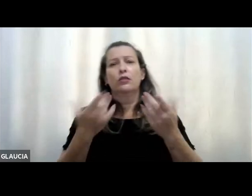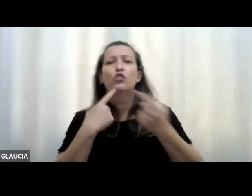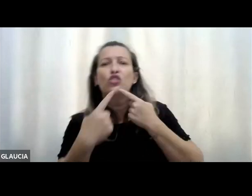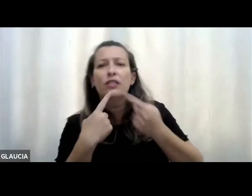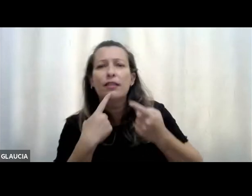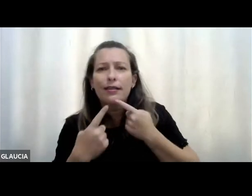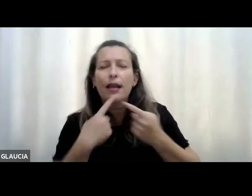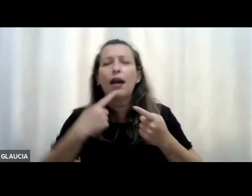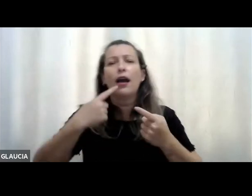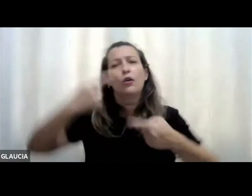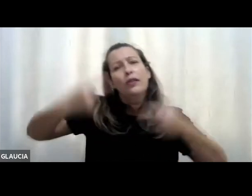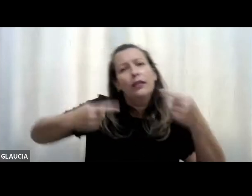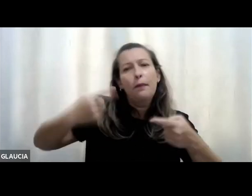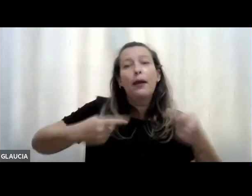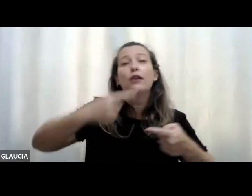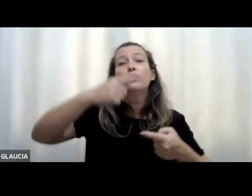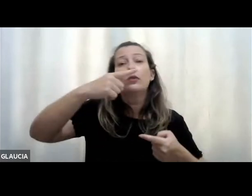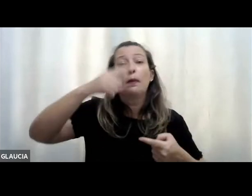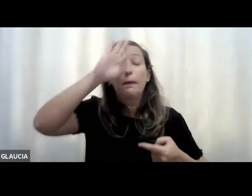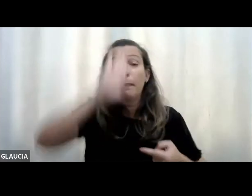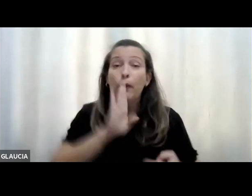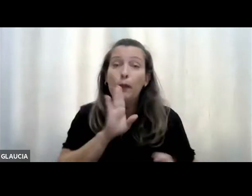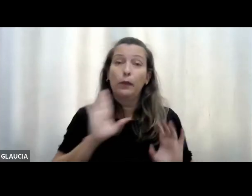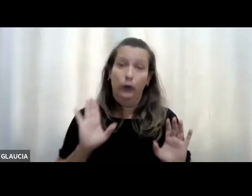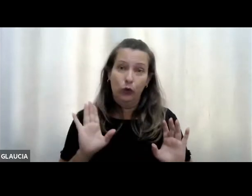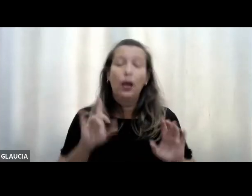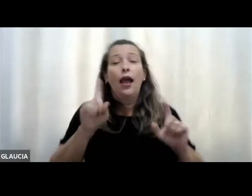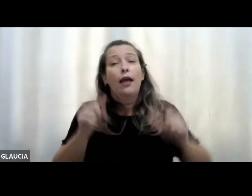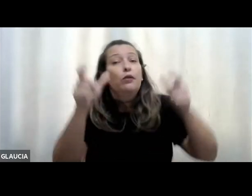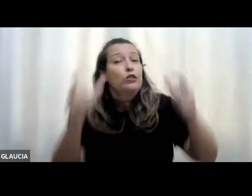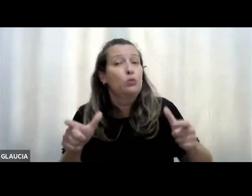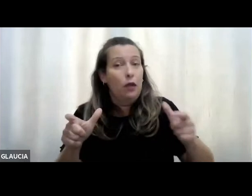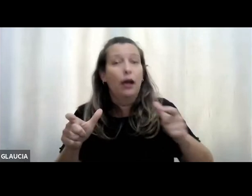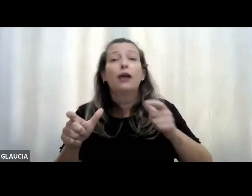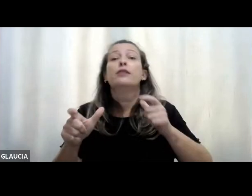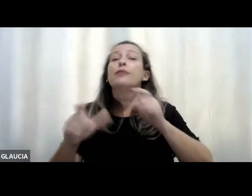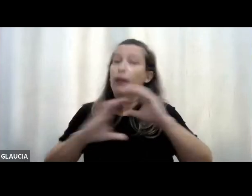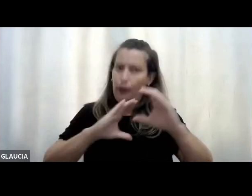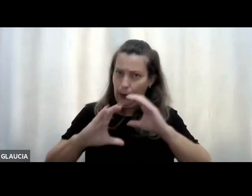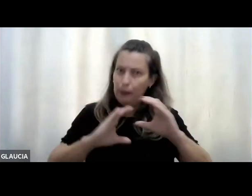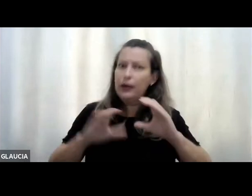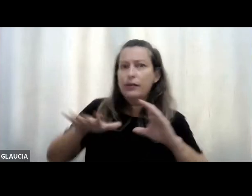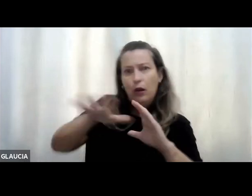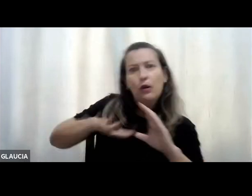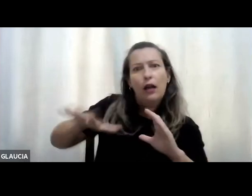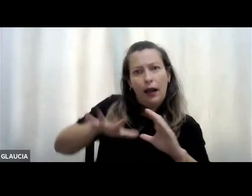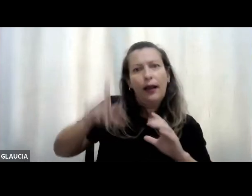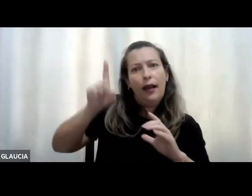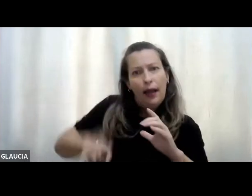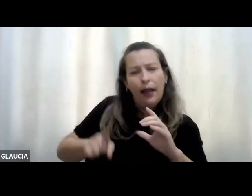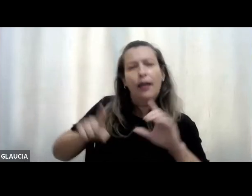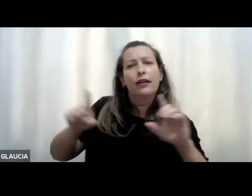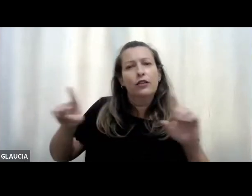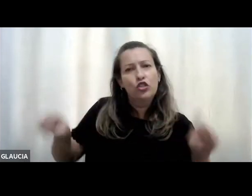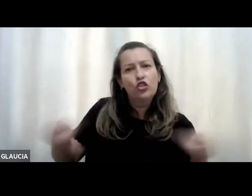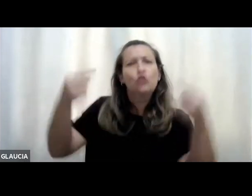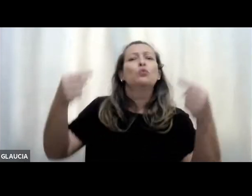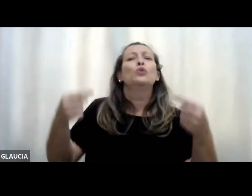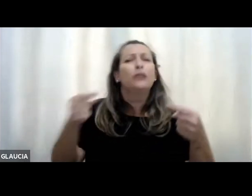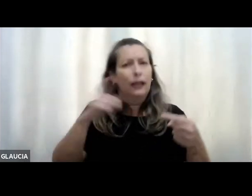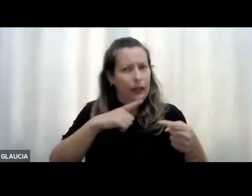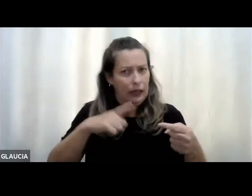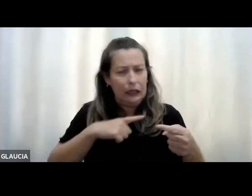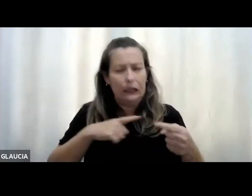público, né? Então, é um espaço, a comunicação como campo é, por si só, um campo de disputas, né? Ou seja, é um campo